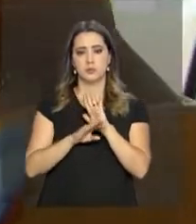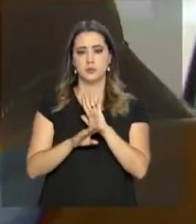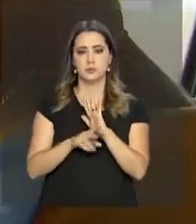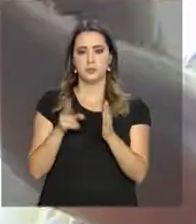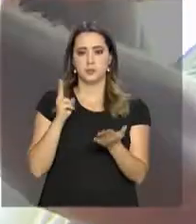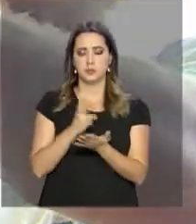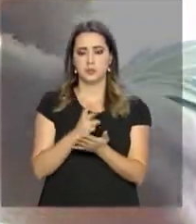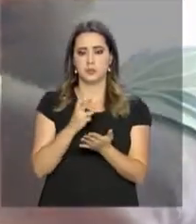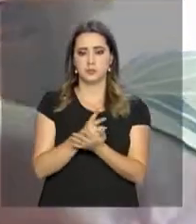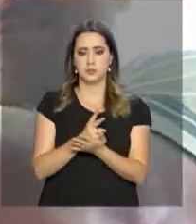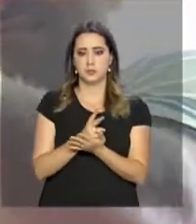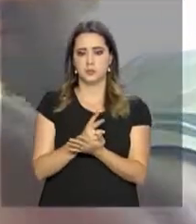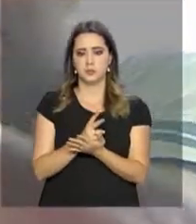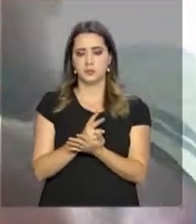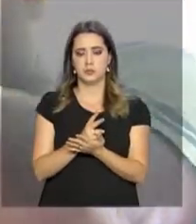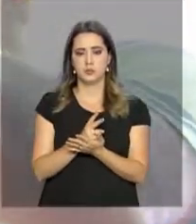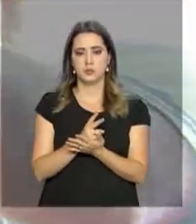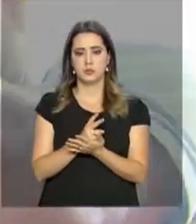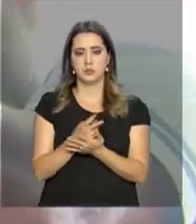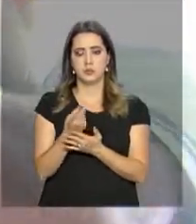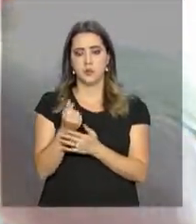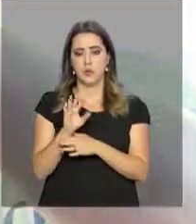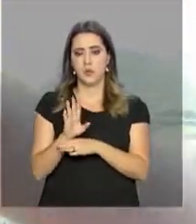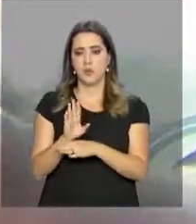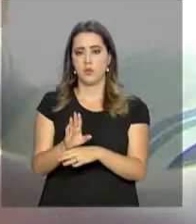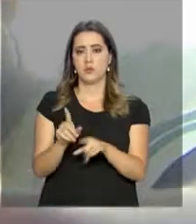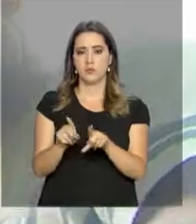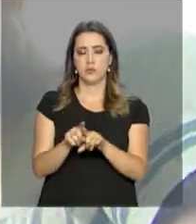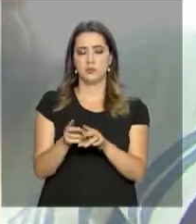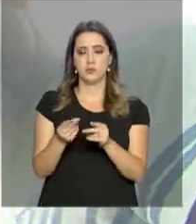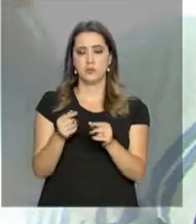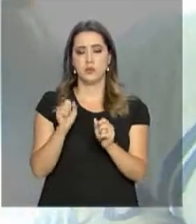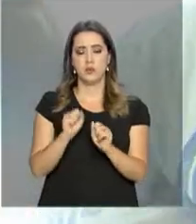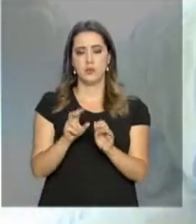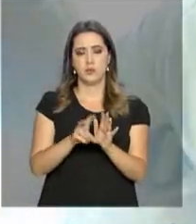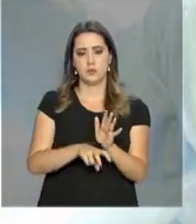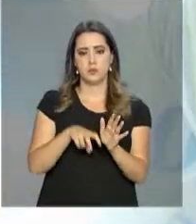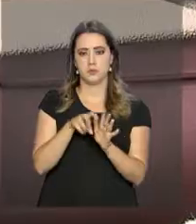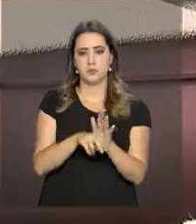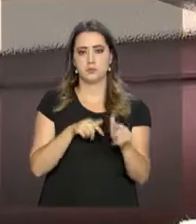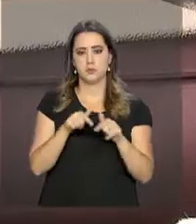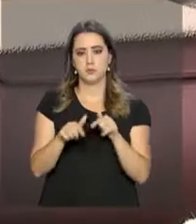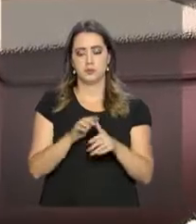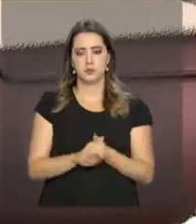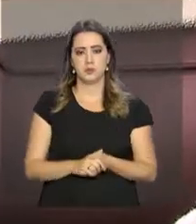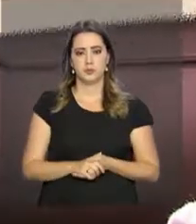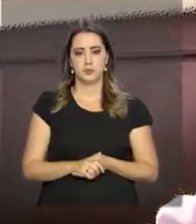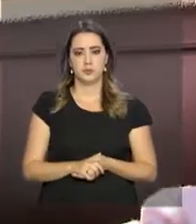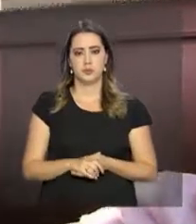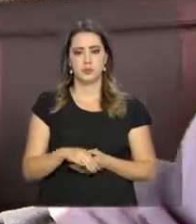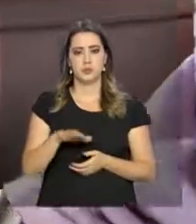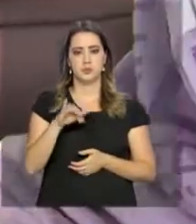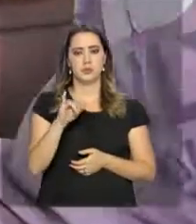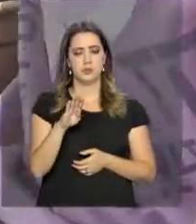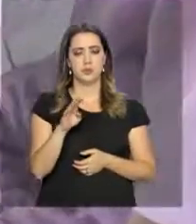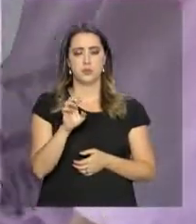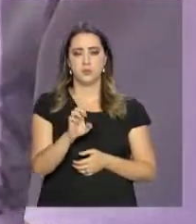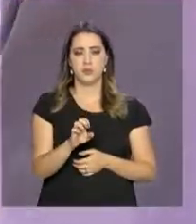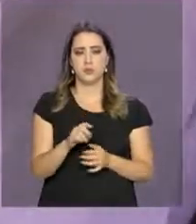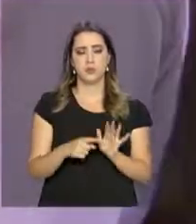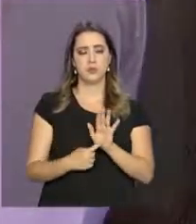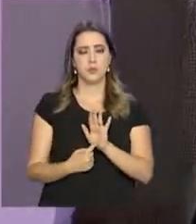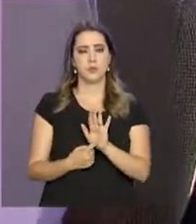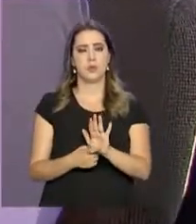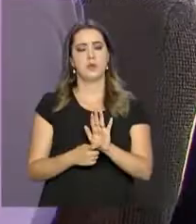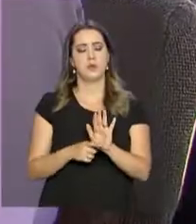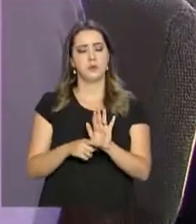com condições subsidiárias para que você possa produzir as suas ações segundo o ibge o setor agropecuário também